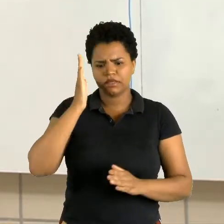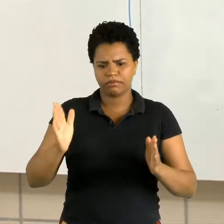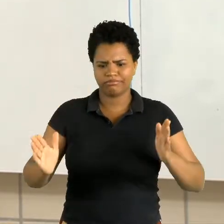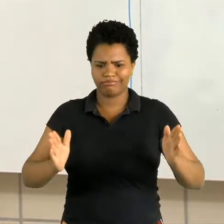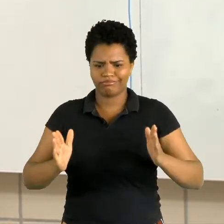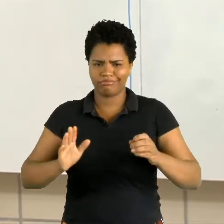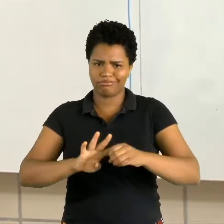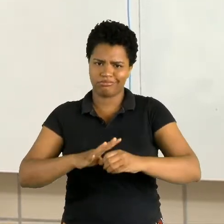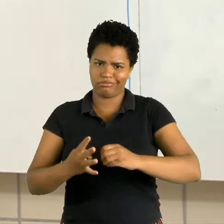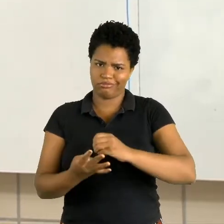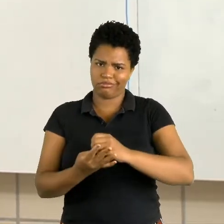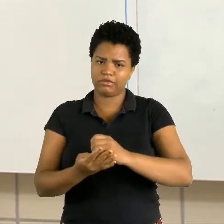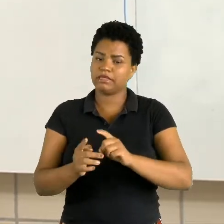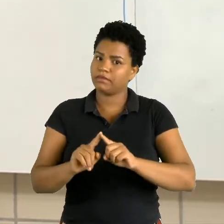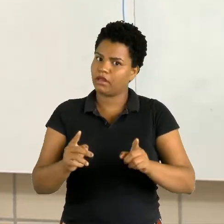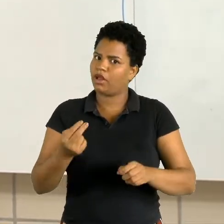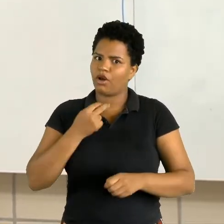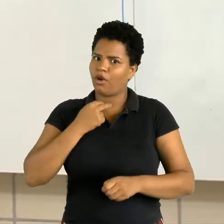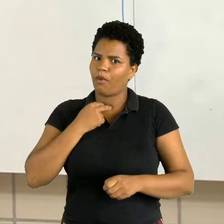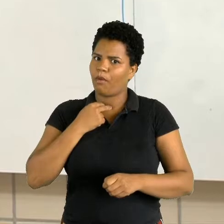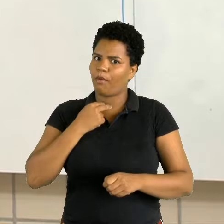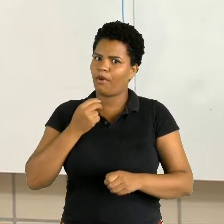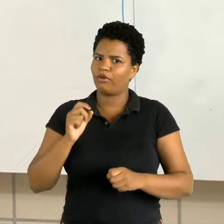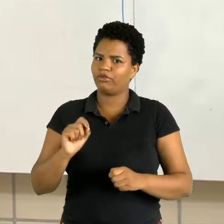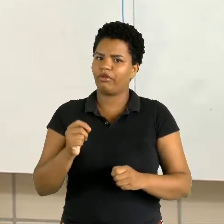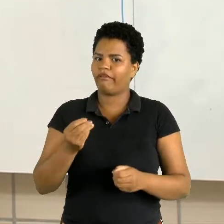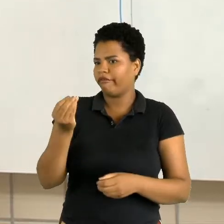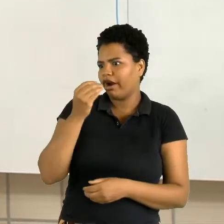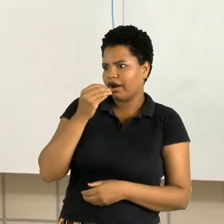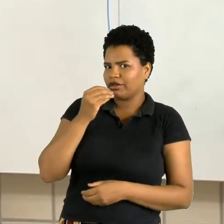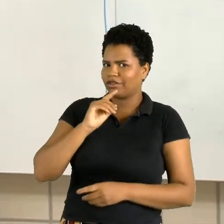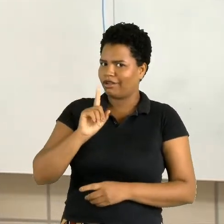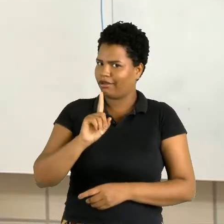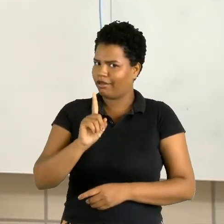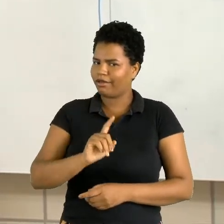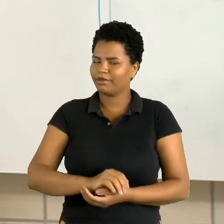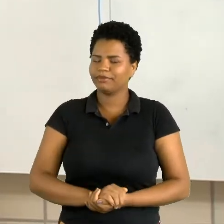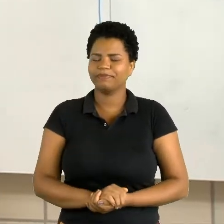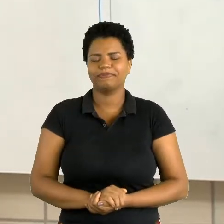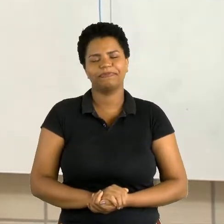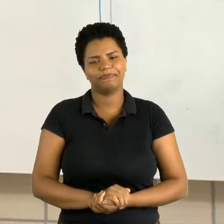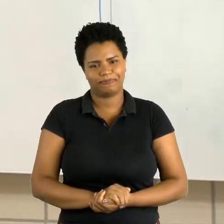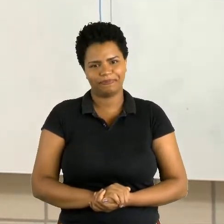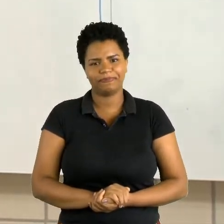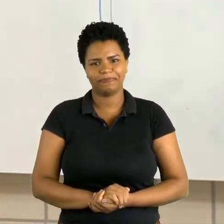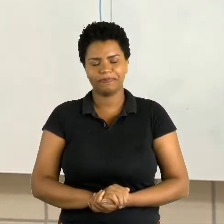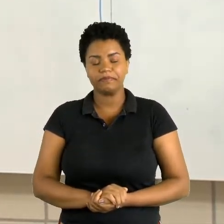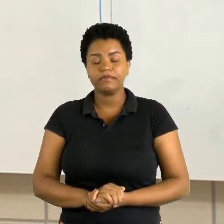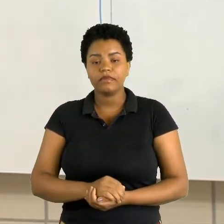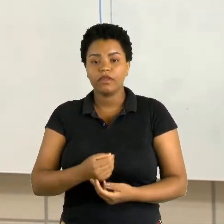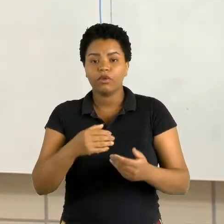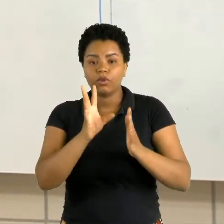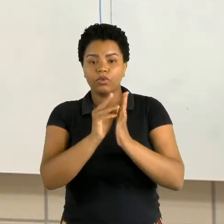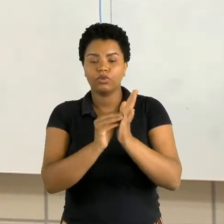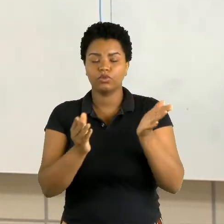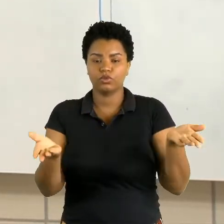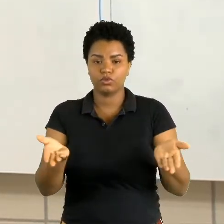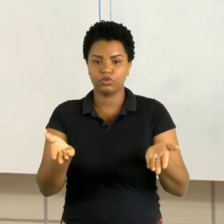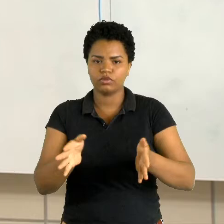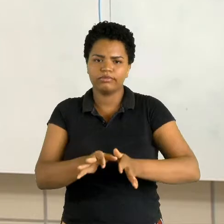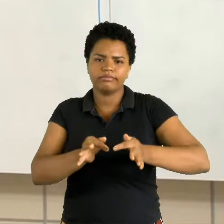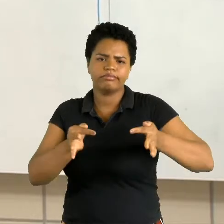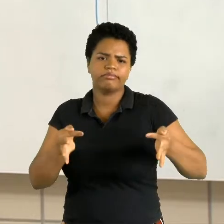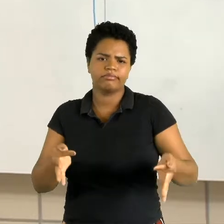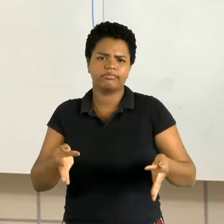não pode vacilar, não pode baixar a guarda, não é isso mesmo? Ok, o nosso conteúdo de hoje é um conteúdo bem simples, é uma